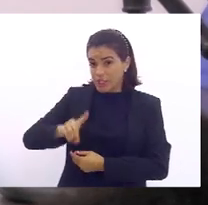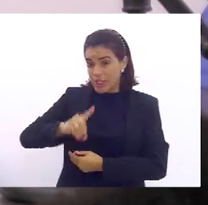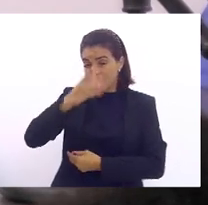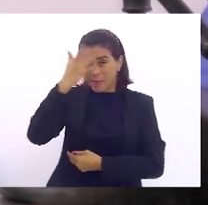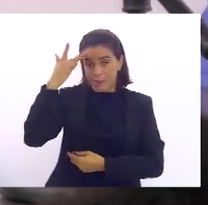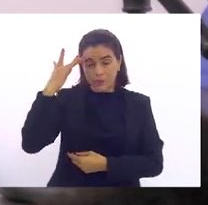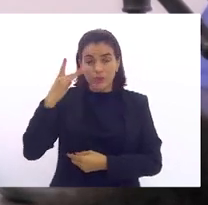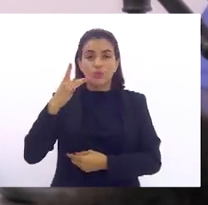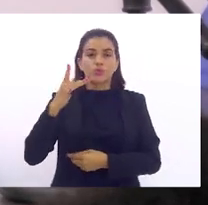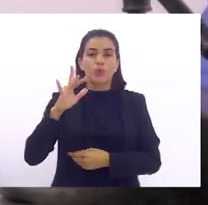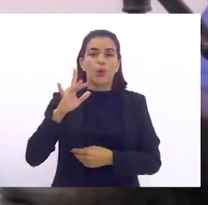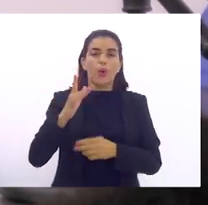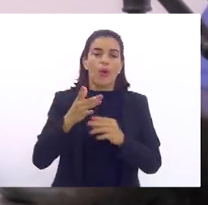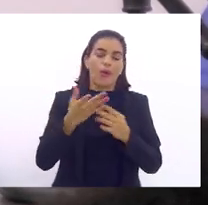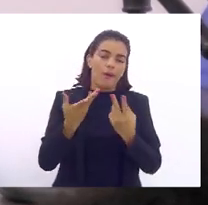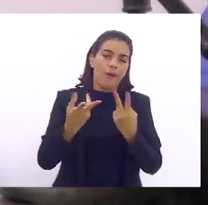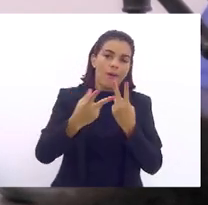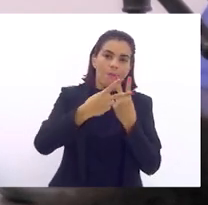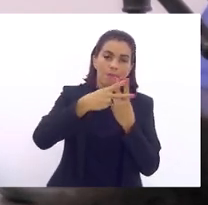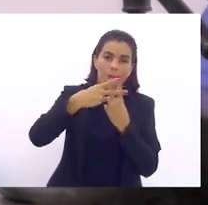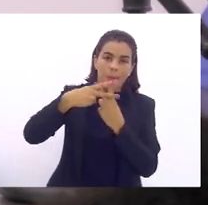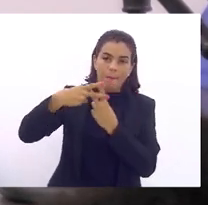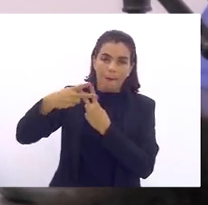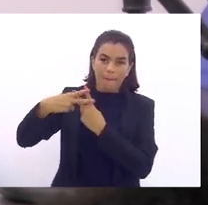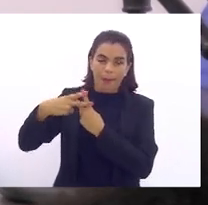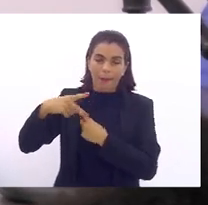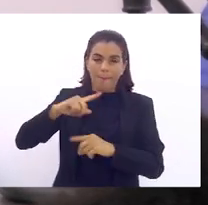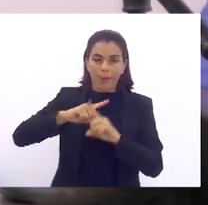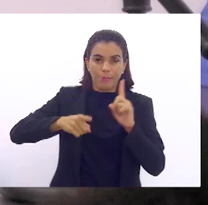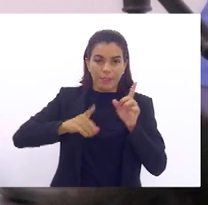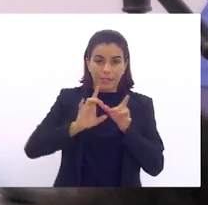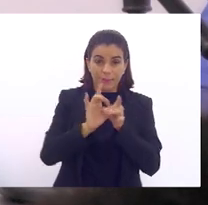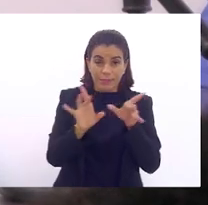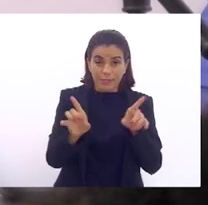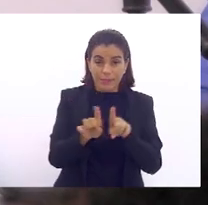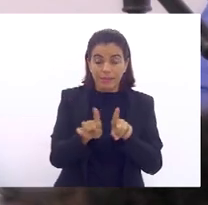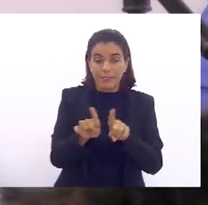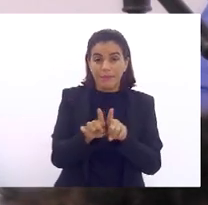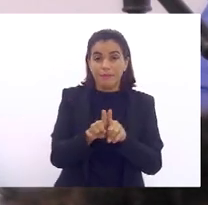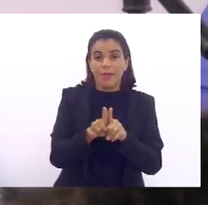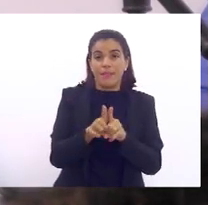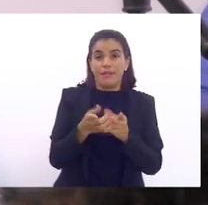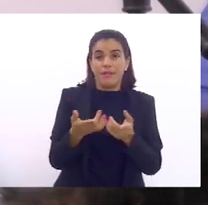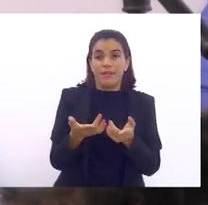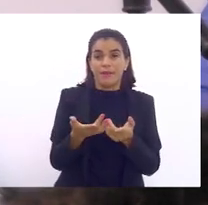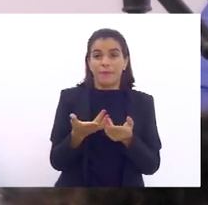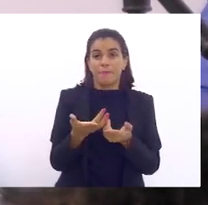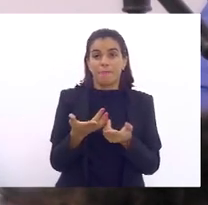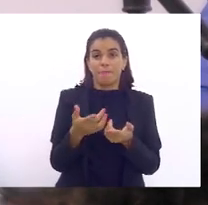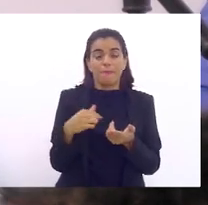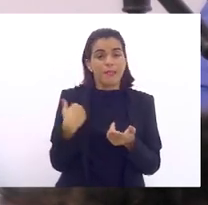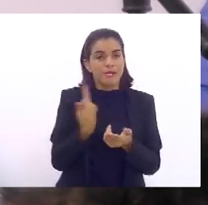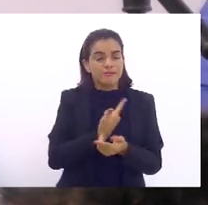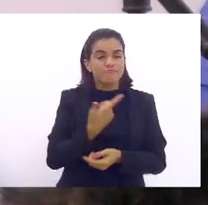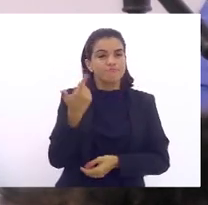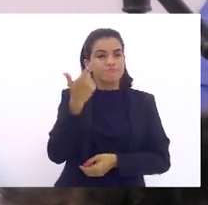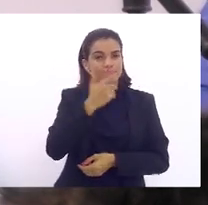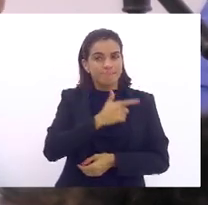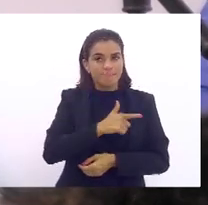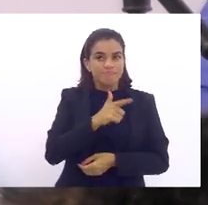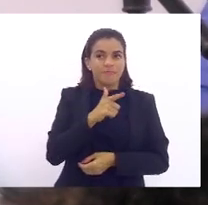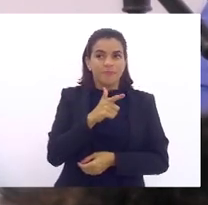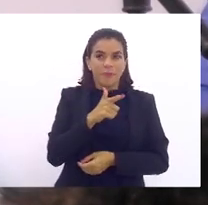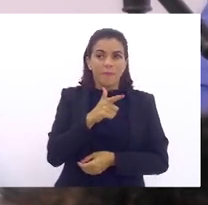de liberdade o mecanismo de prevenção e combate a tortura eh e a gente conseguiu depois de uma